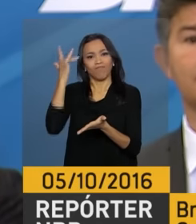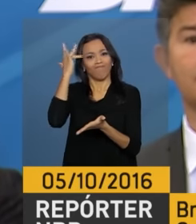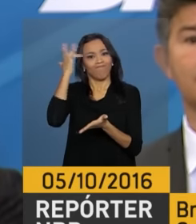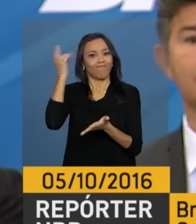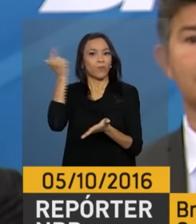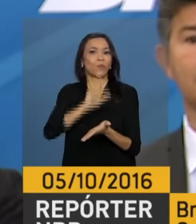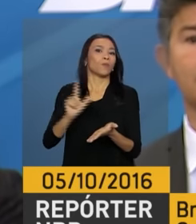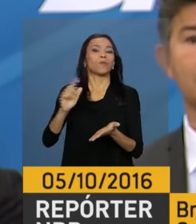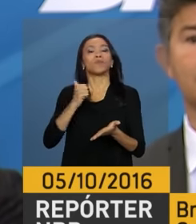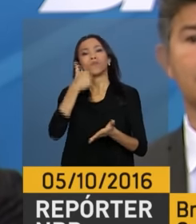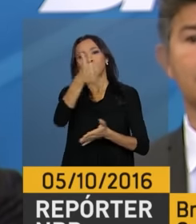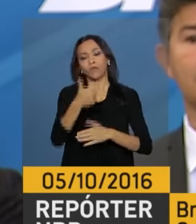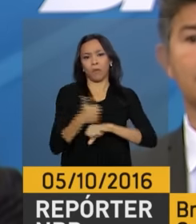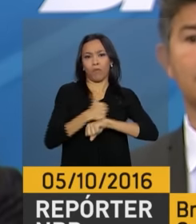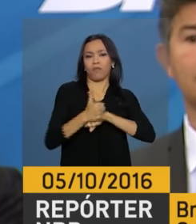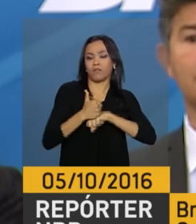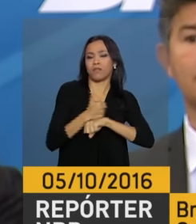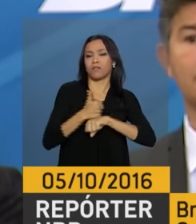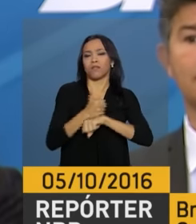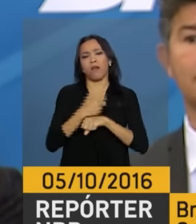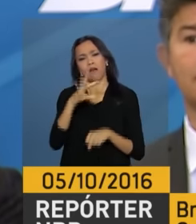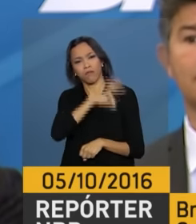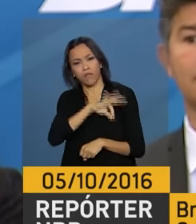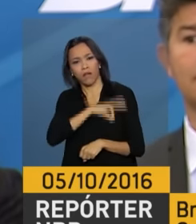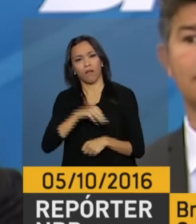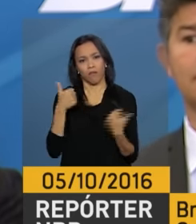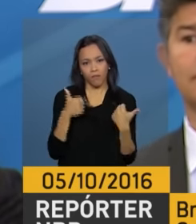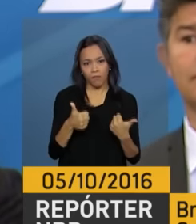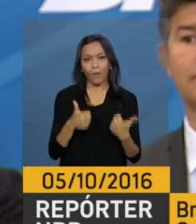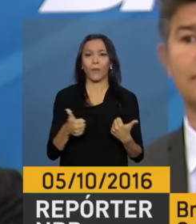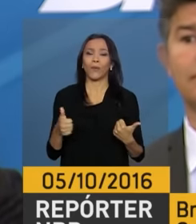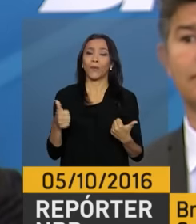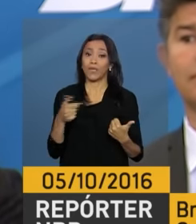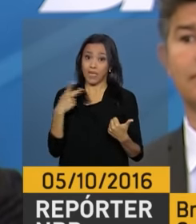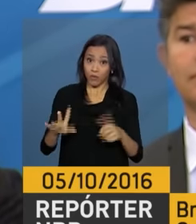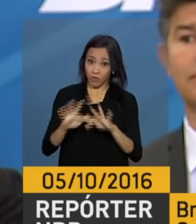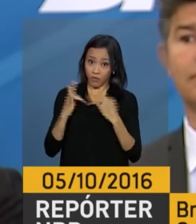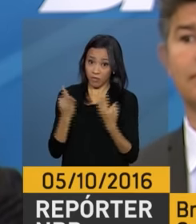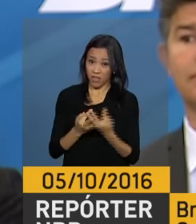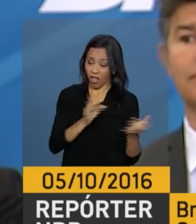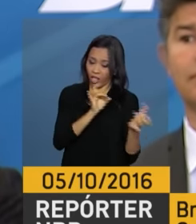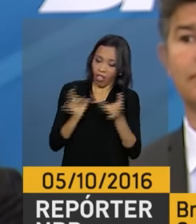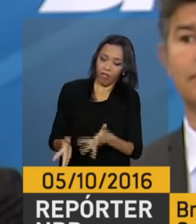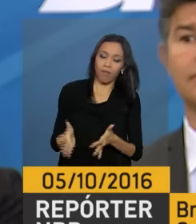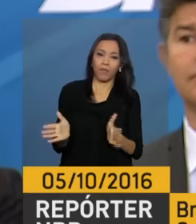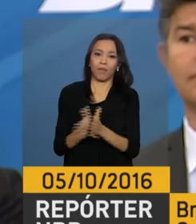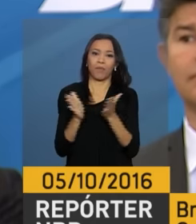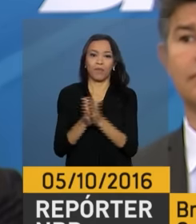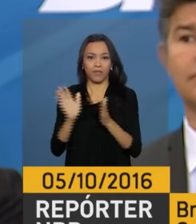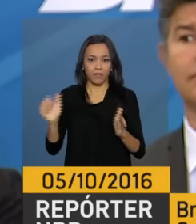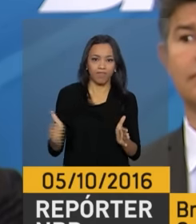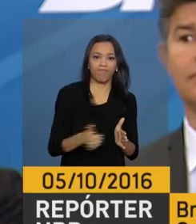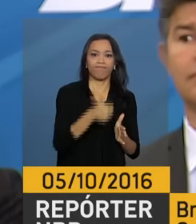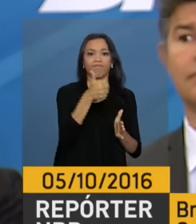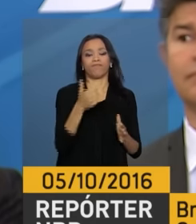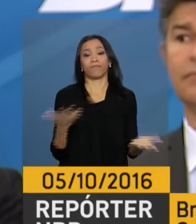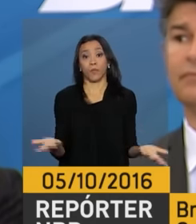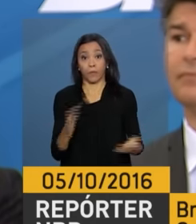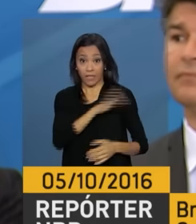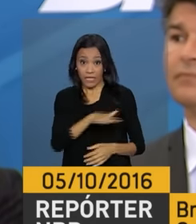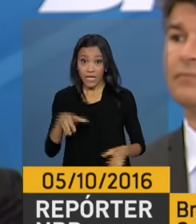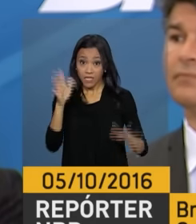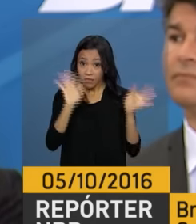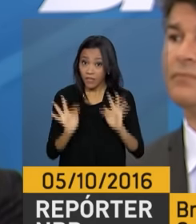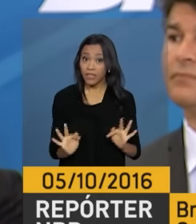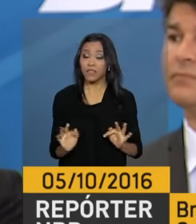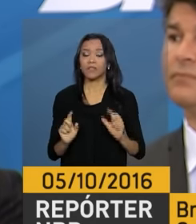escolaridade maior, uma profissão melhor, mais bem remunerada e tirar a sua família da pobreza. Criança feliz partirá do